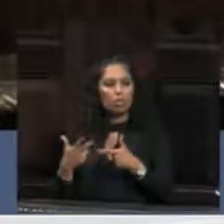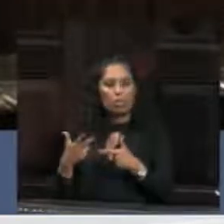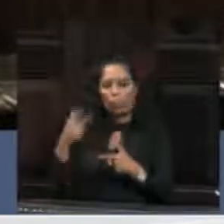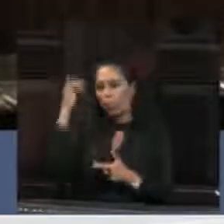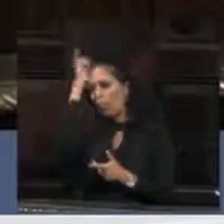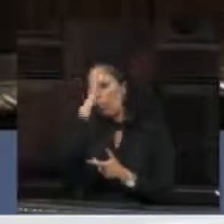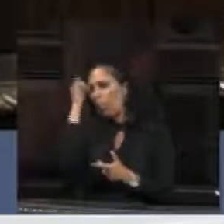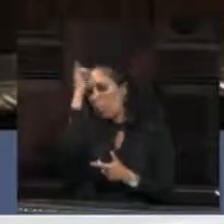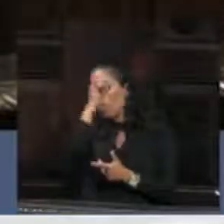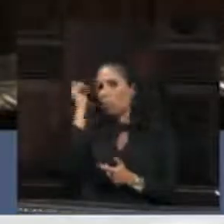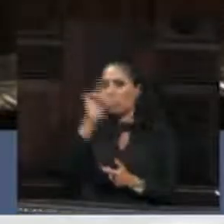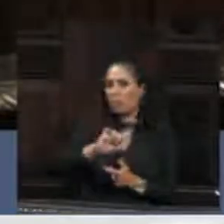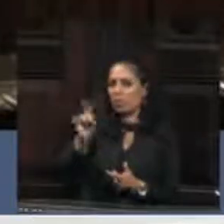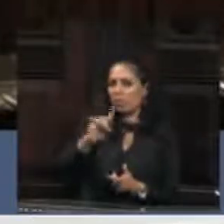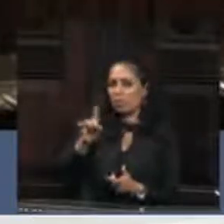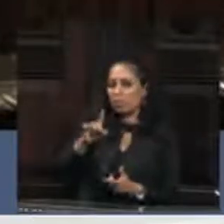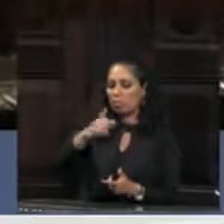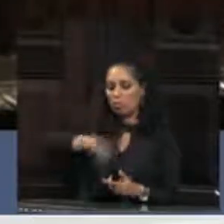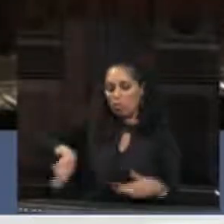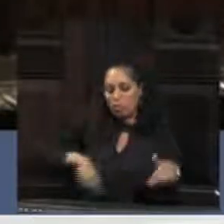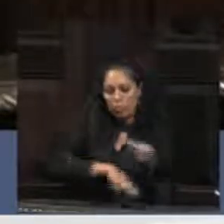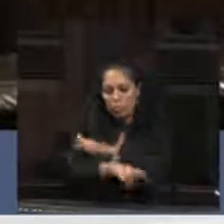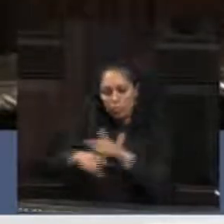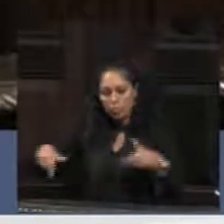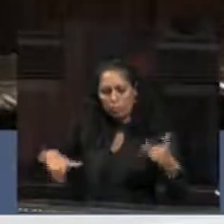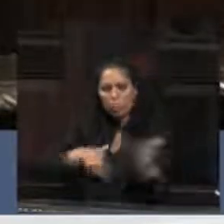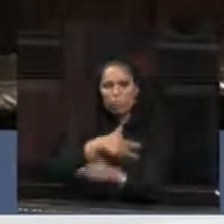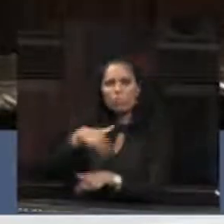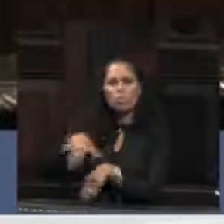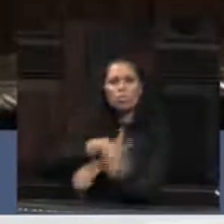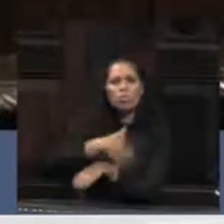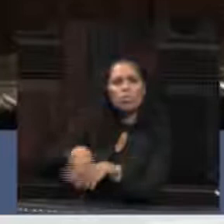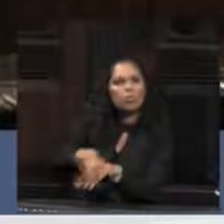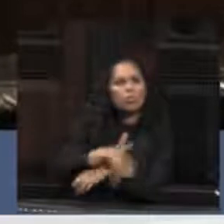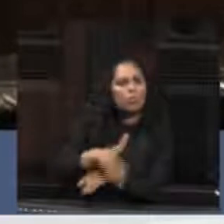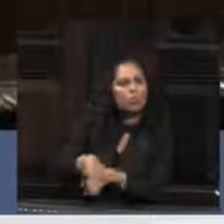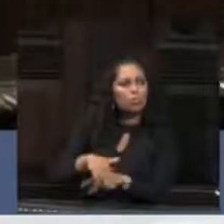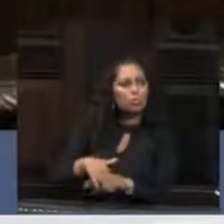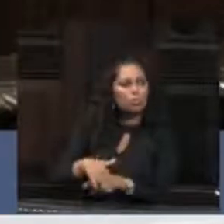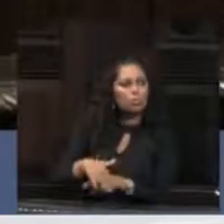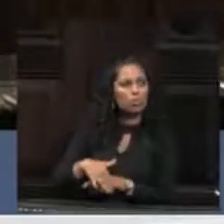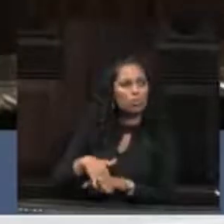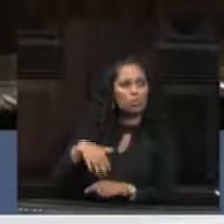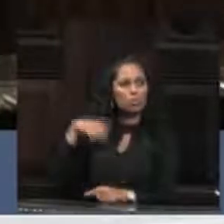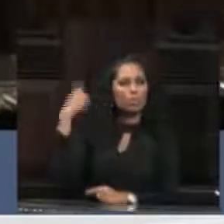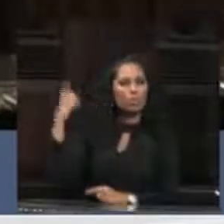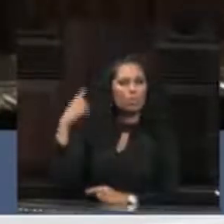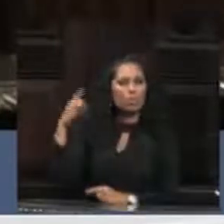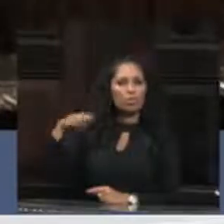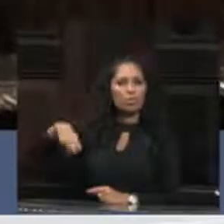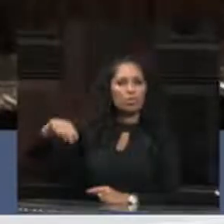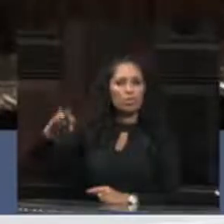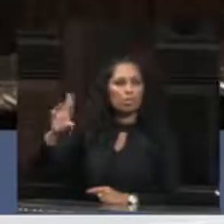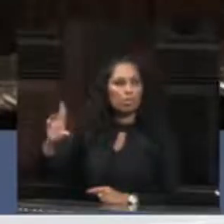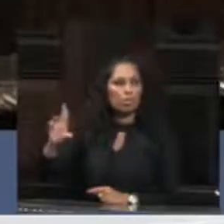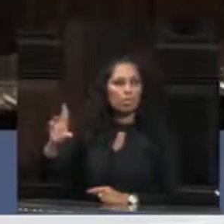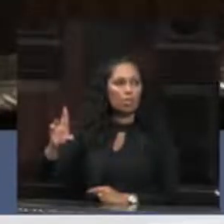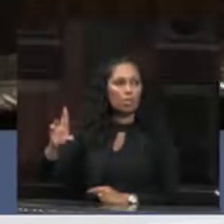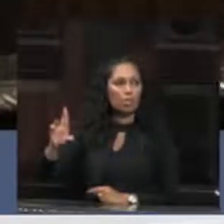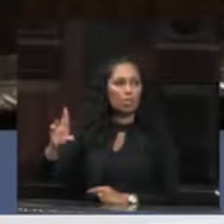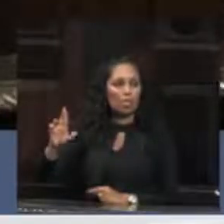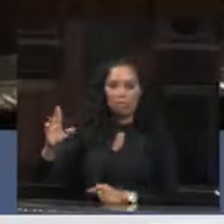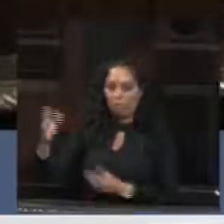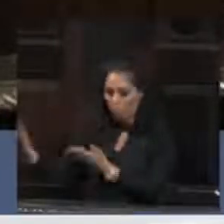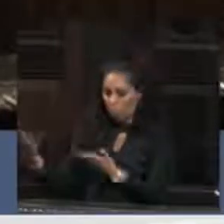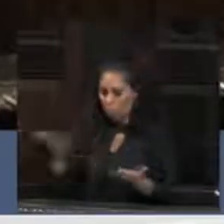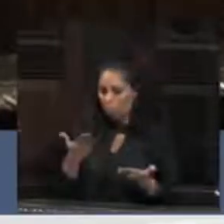devaneios. Nós andamos na rua. A nobre deputada Marta Rocha, já convidada por